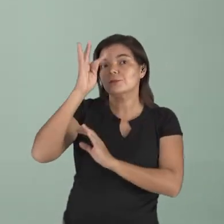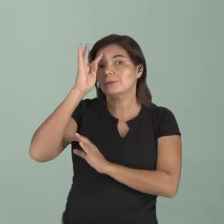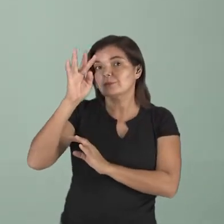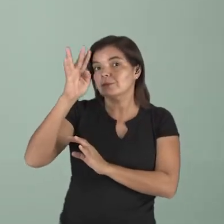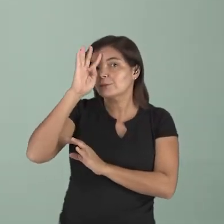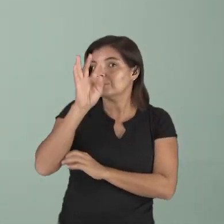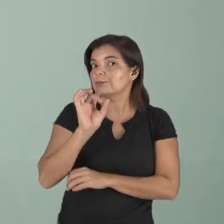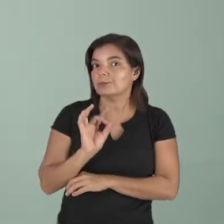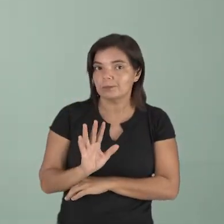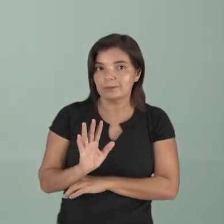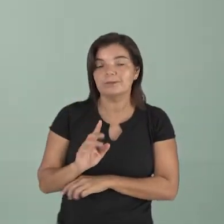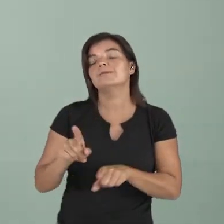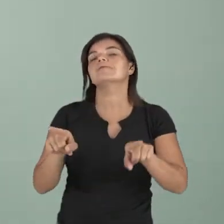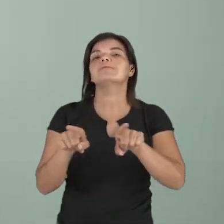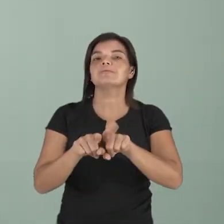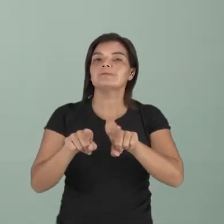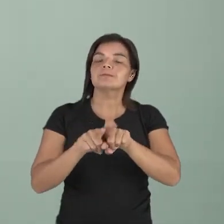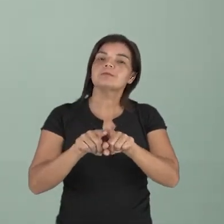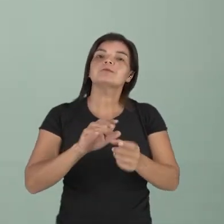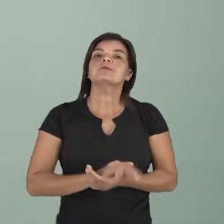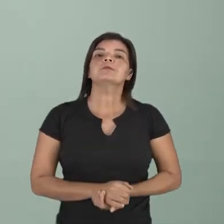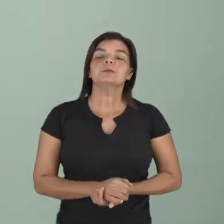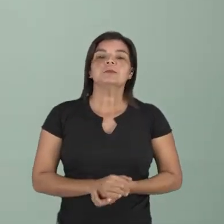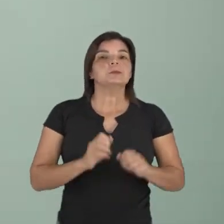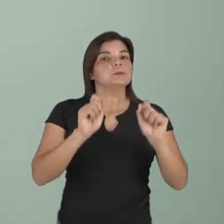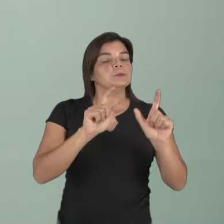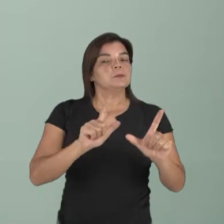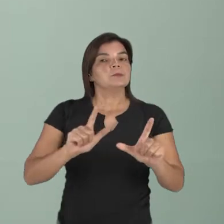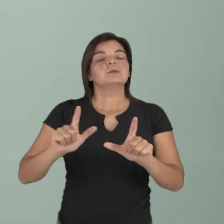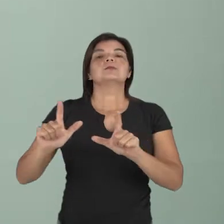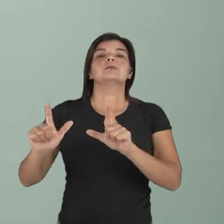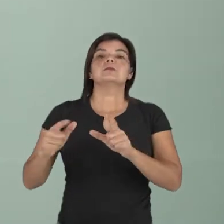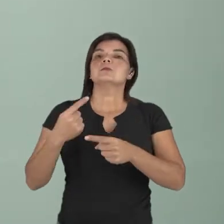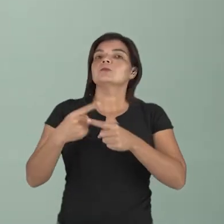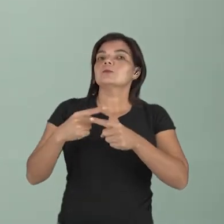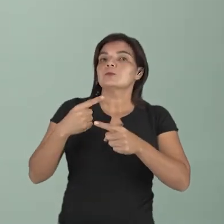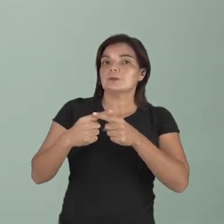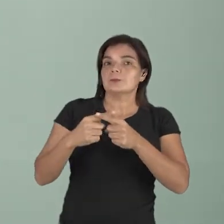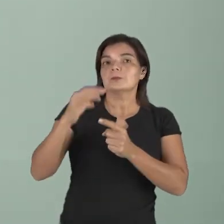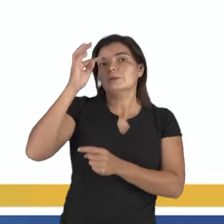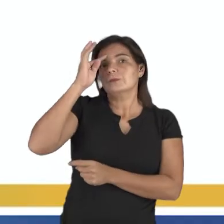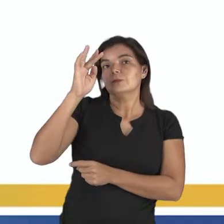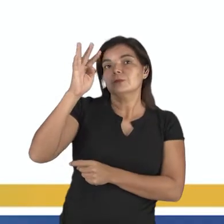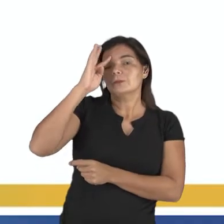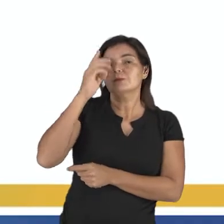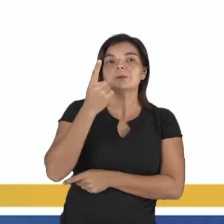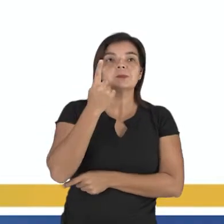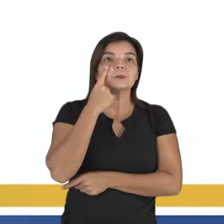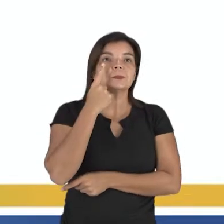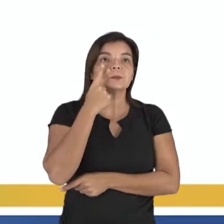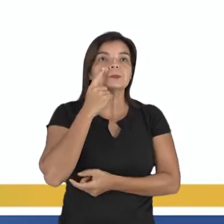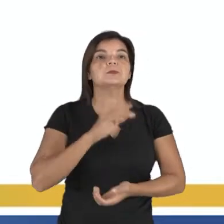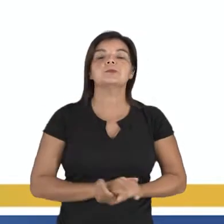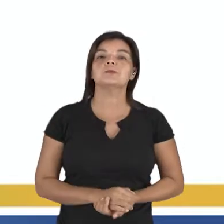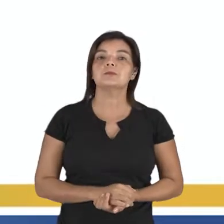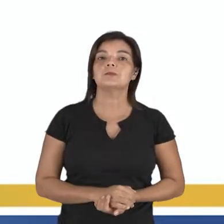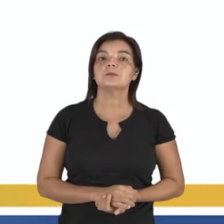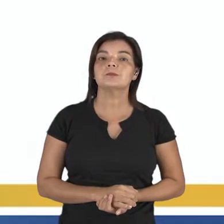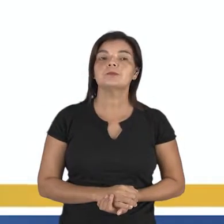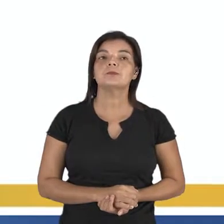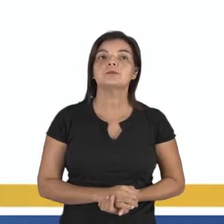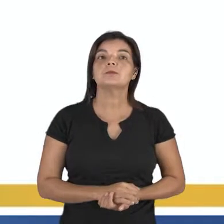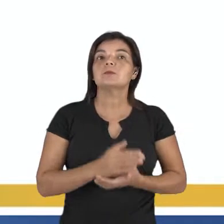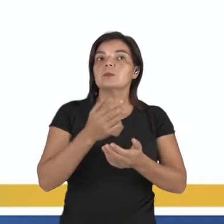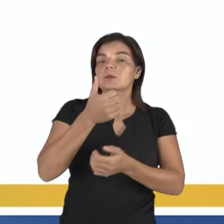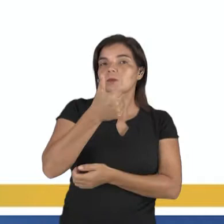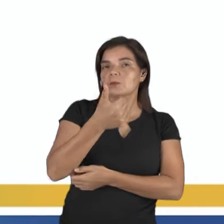teoria, certo? Vamos lá continuando para a gente ver um pouquinho por que em teoria. Observe. Economia do